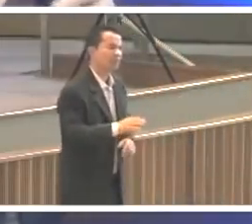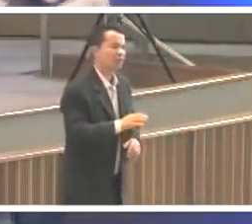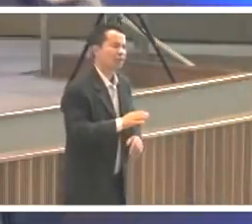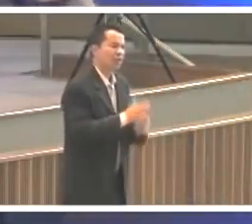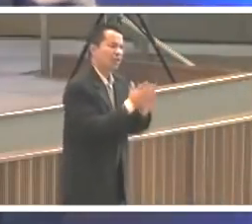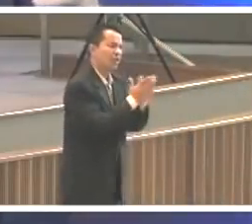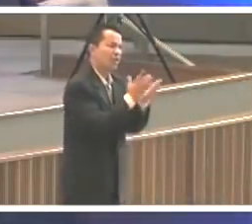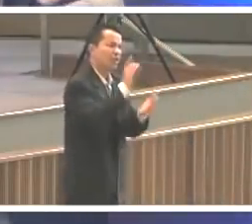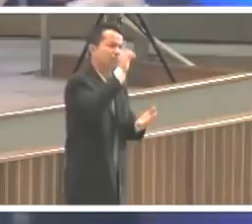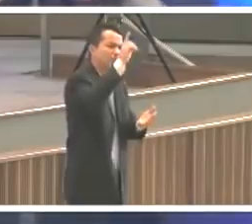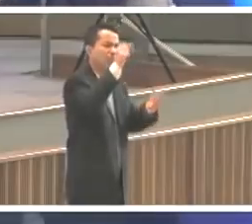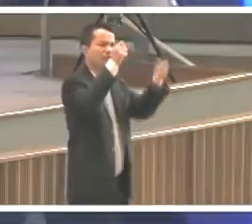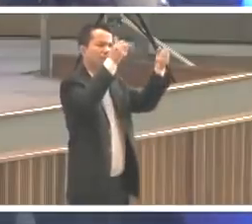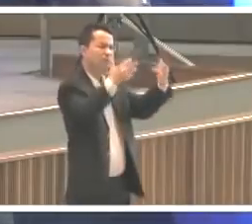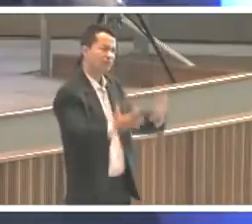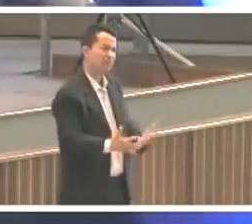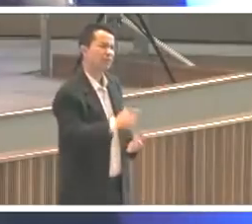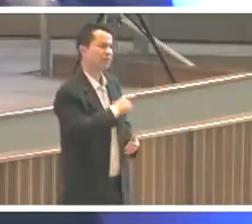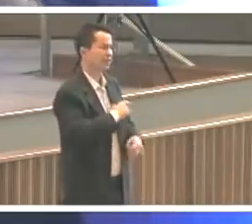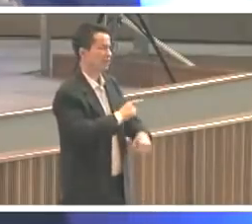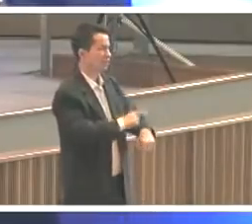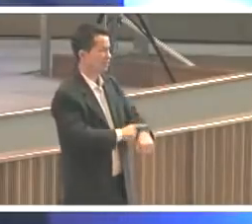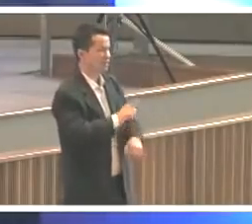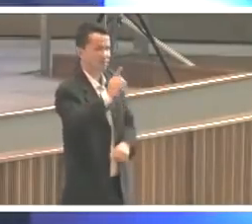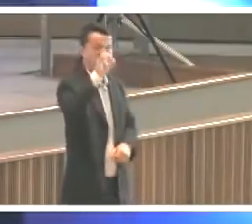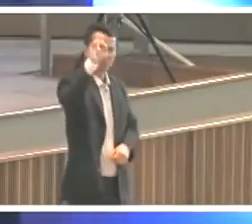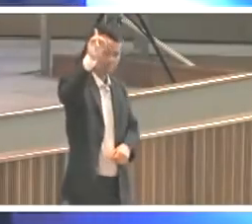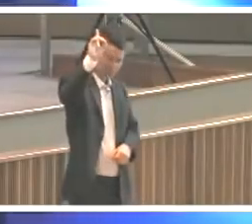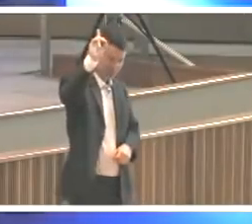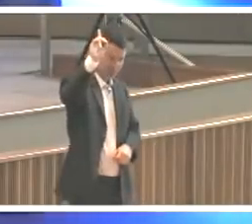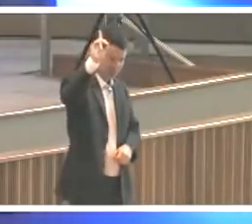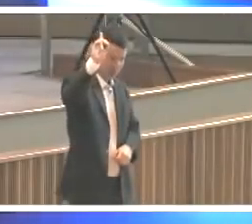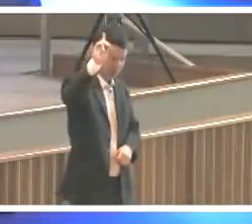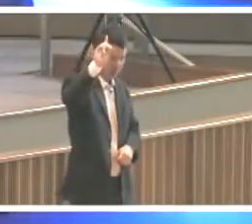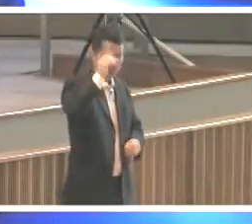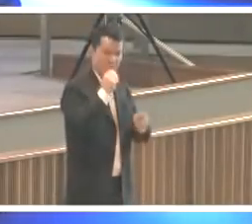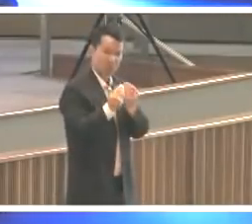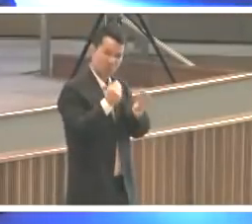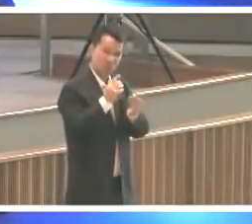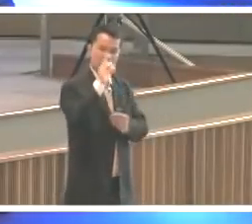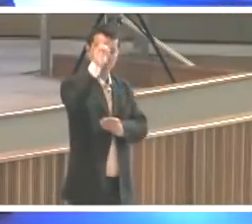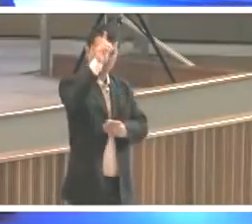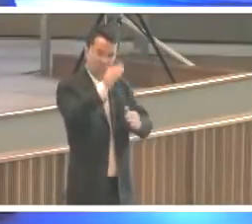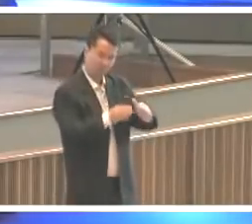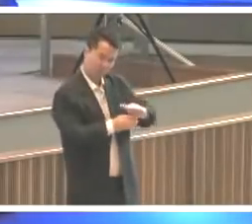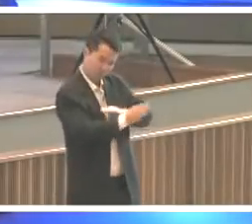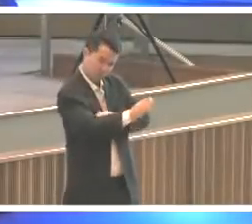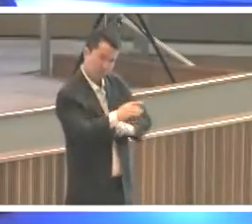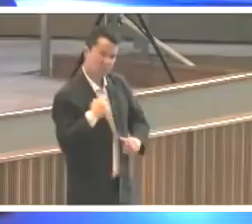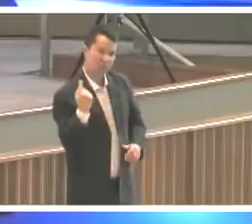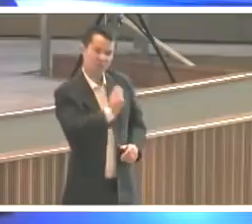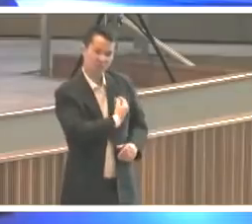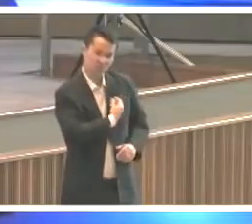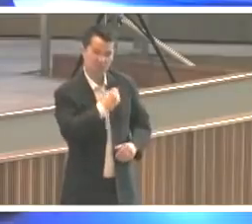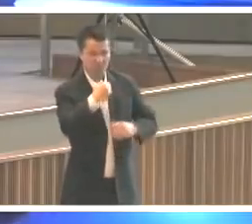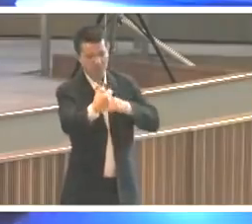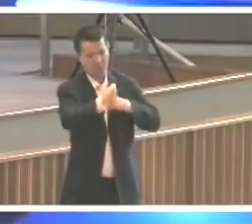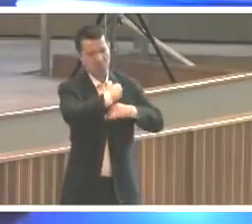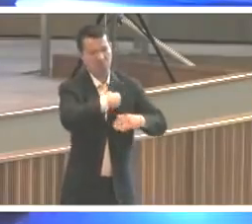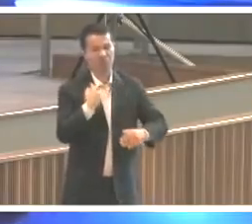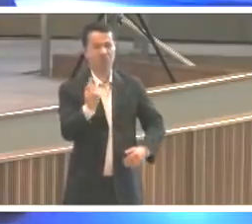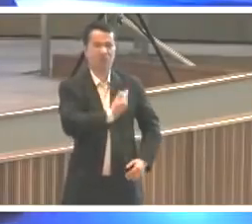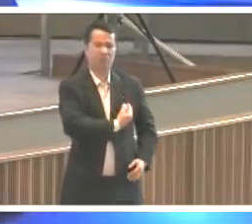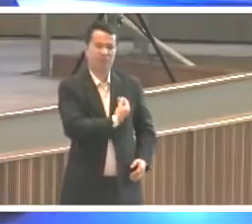do kairós de Deus, dessa intervenção de Deus na nossa vida, é que